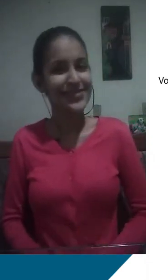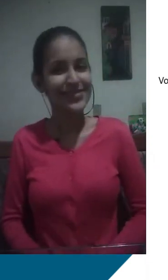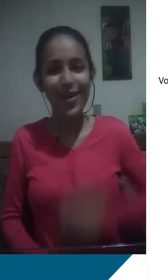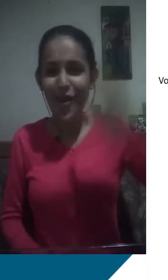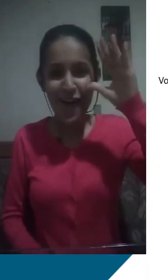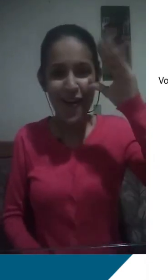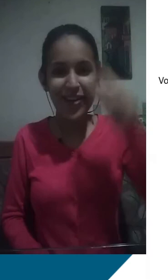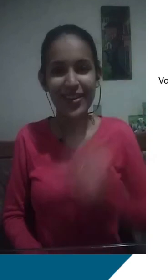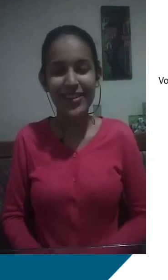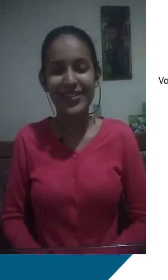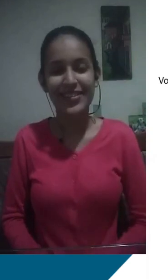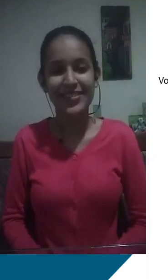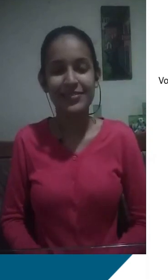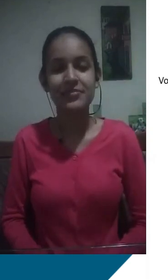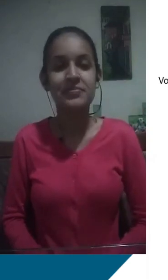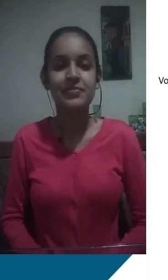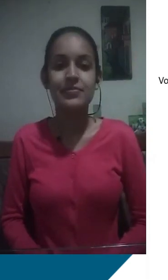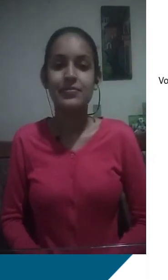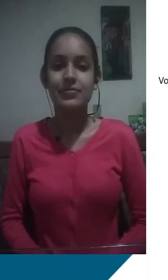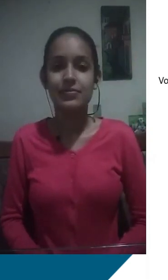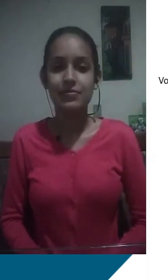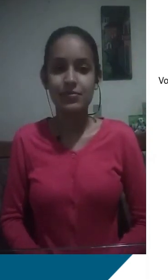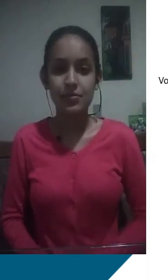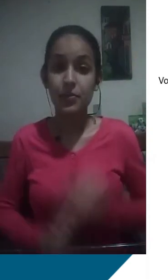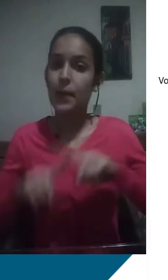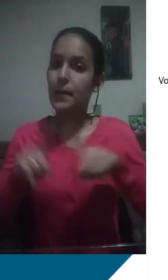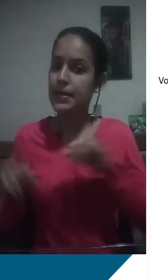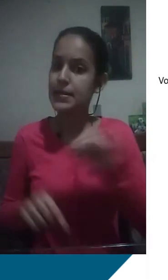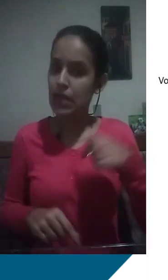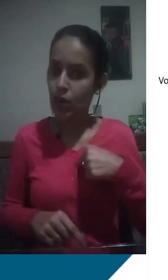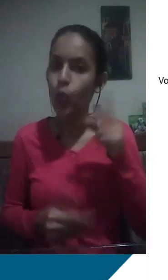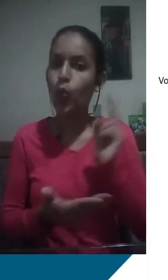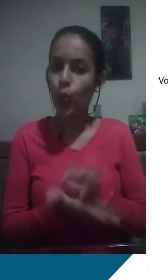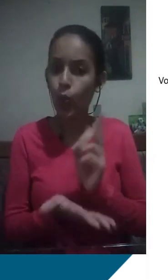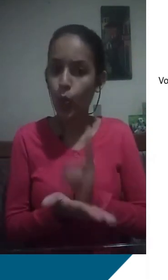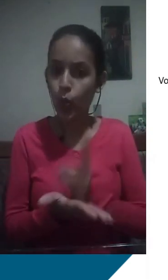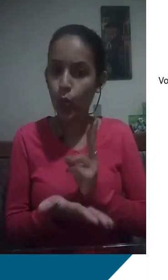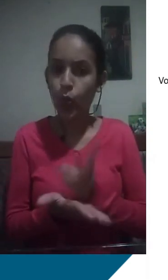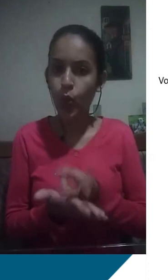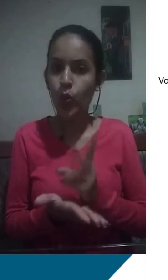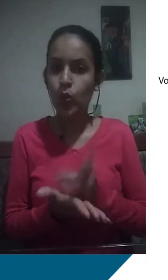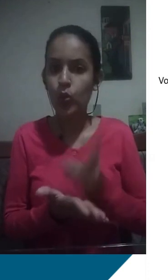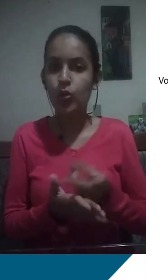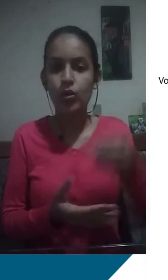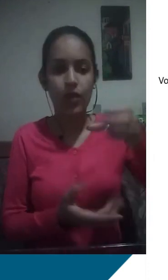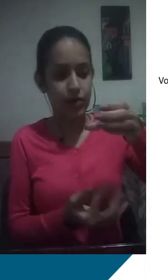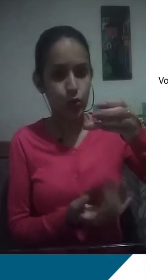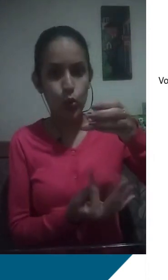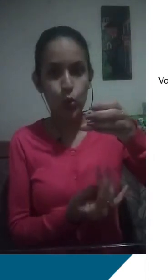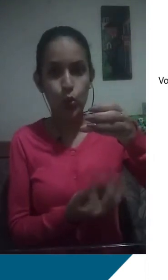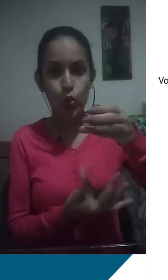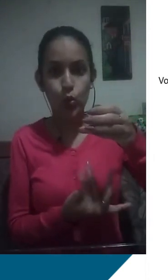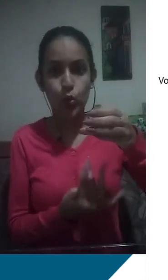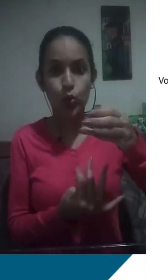Mas isso não acontece para sempre, né? Eu vou aumentando a temperatura, aumentando 3. Quando chega em 4, ela para